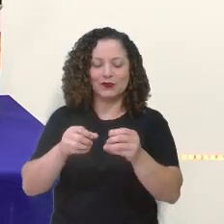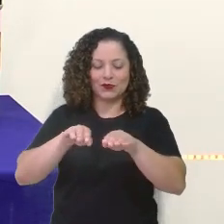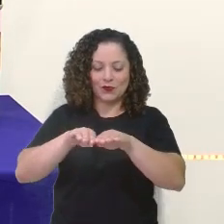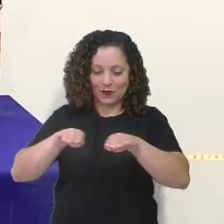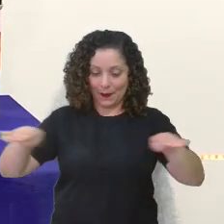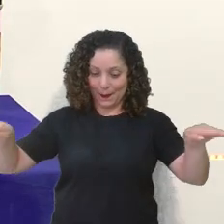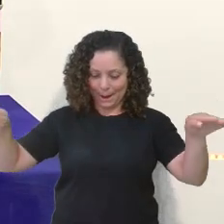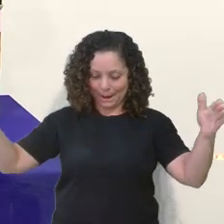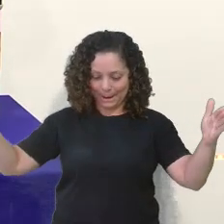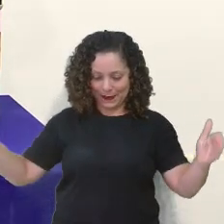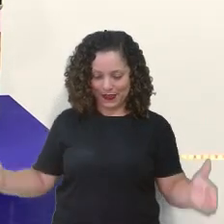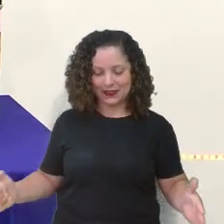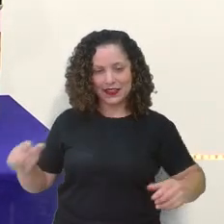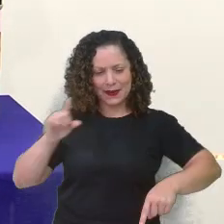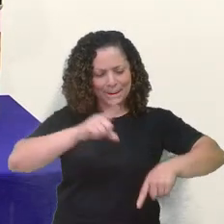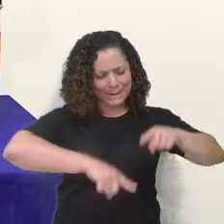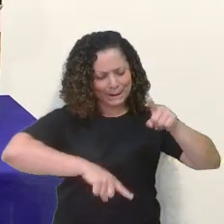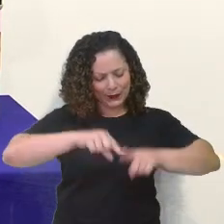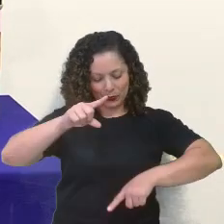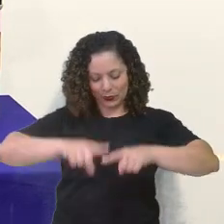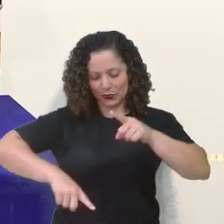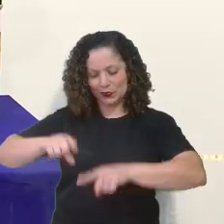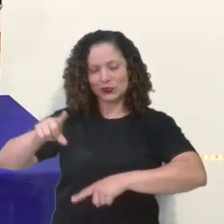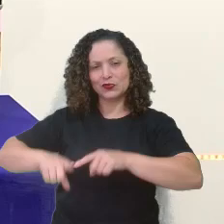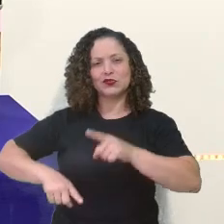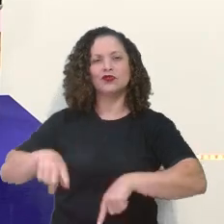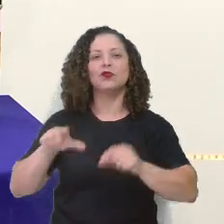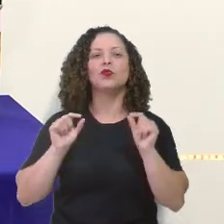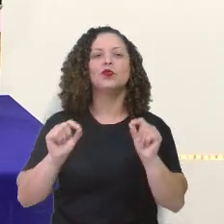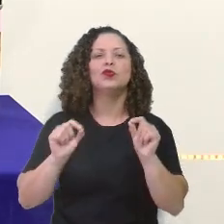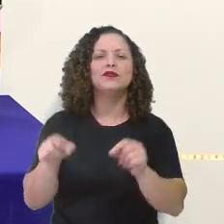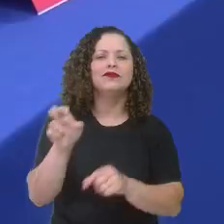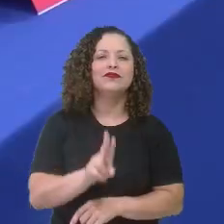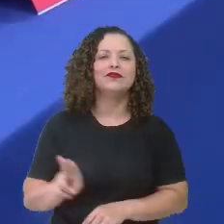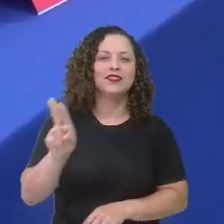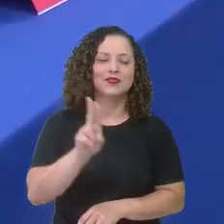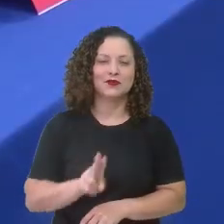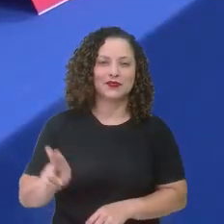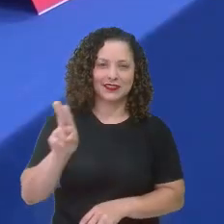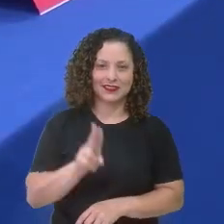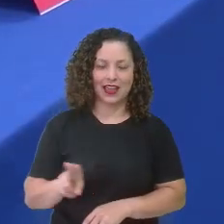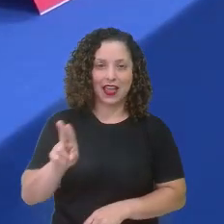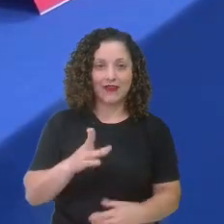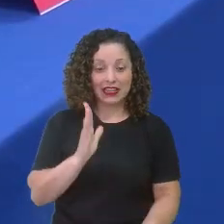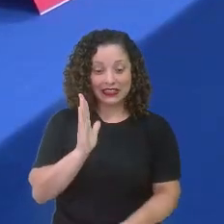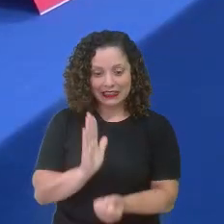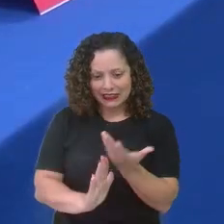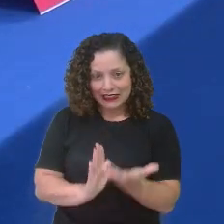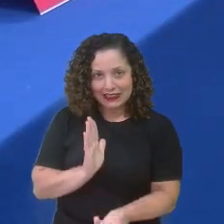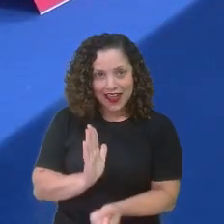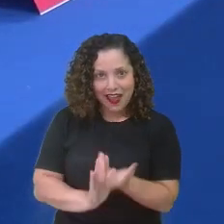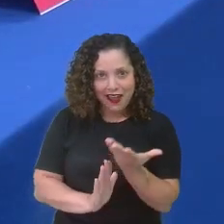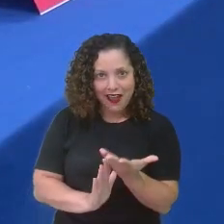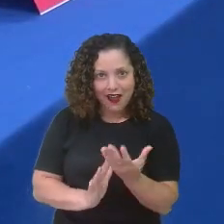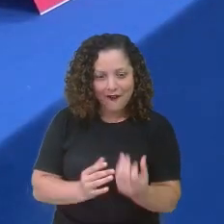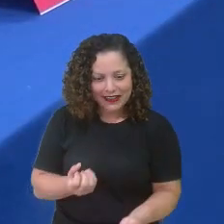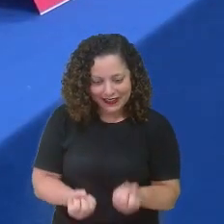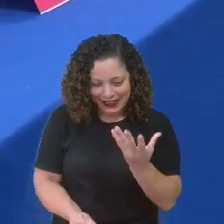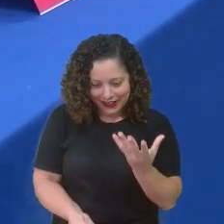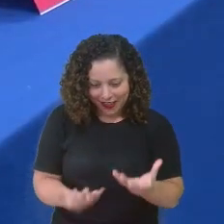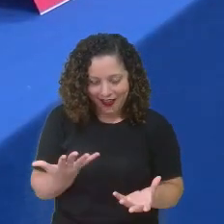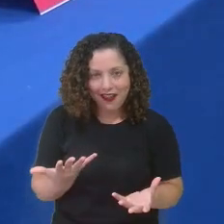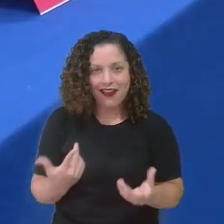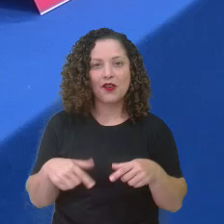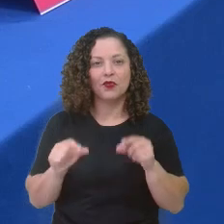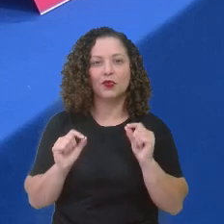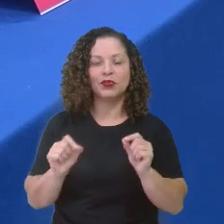vai utilizar, olha os materiais que a gente pode utilizar e confeccionar alguma coisa a partir do gênero